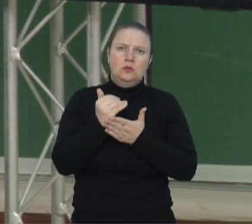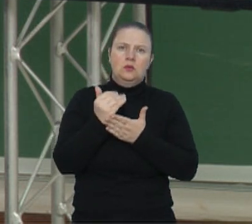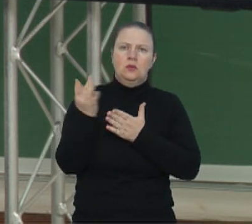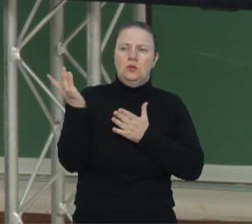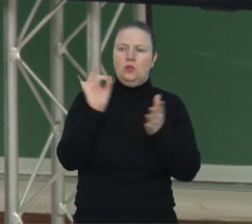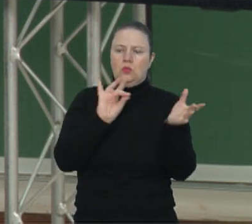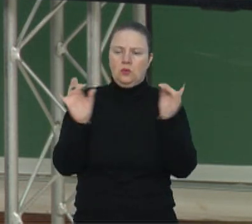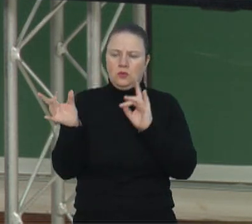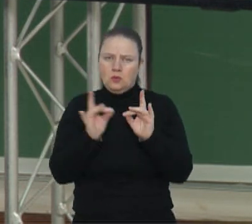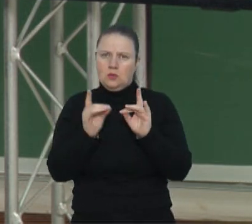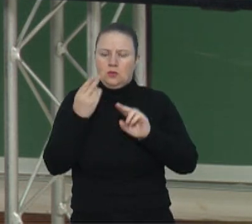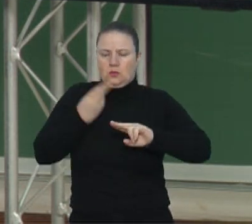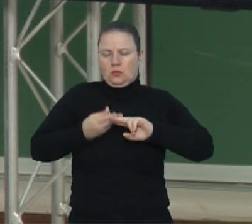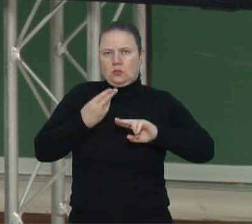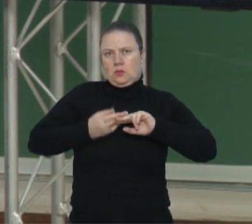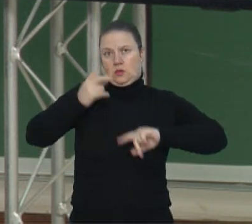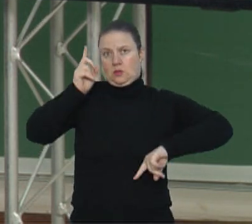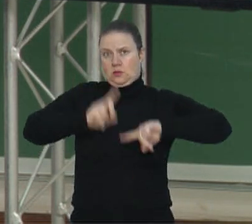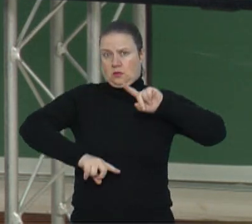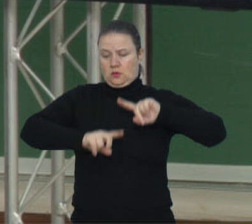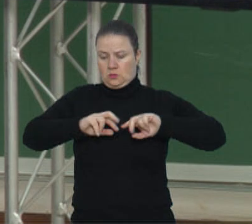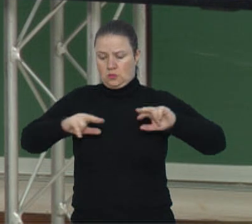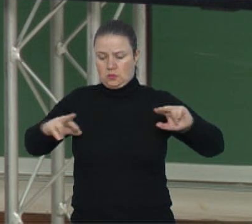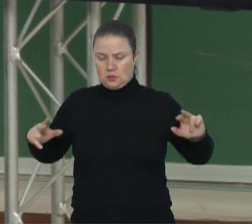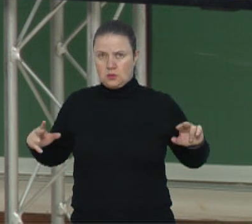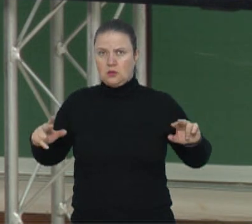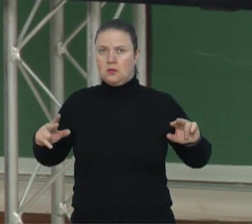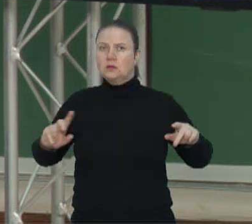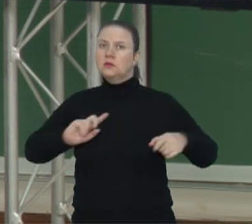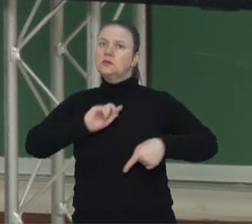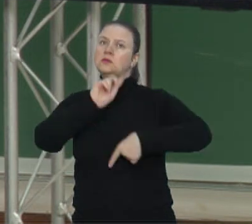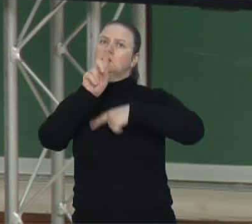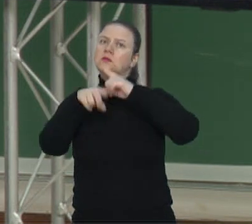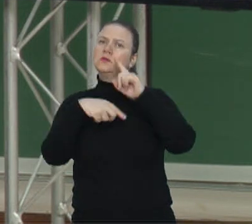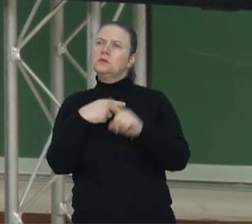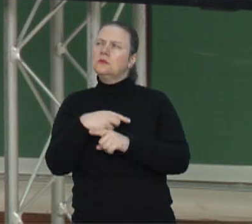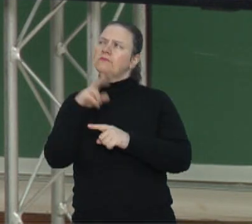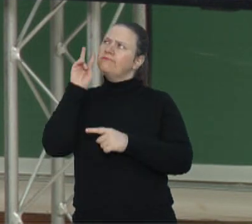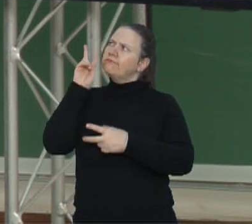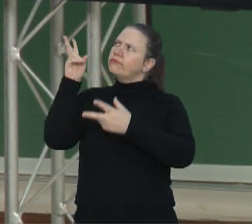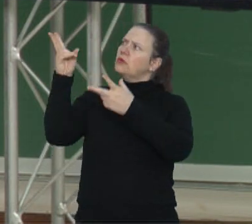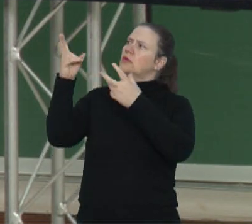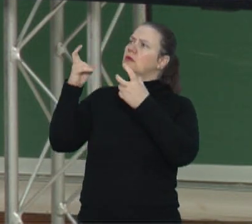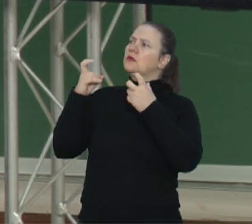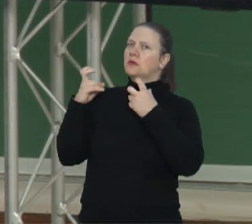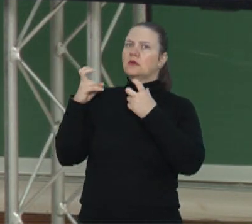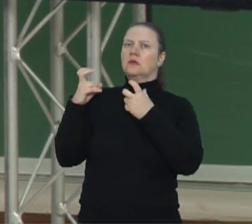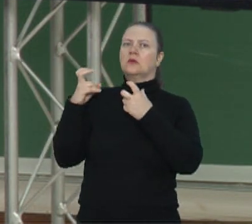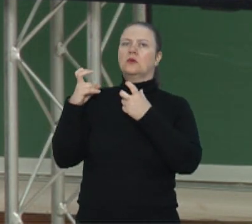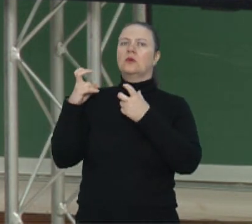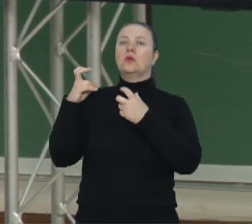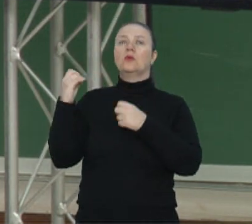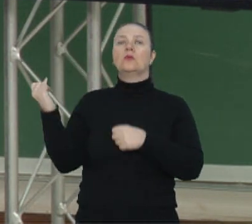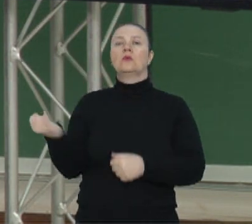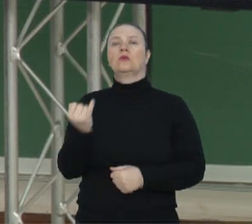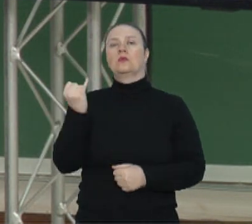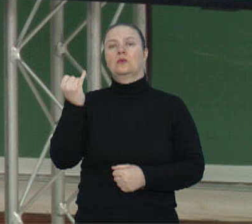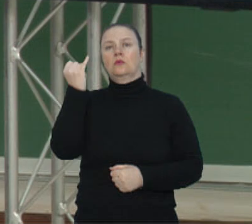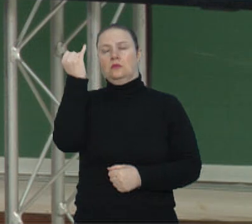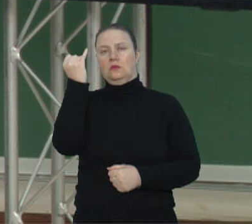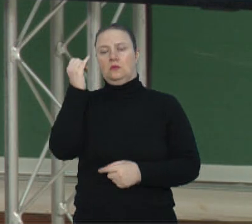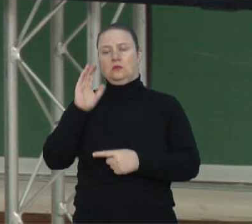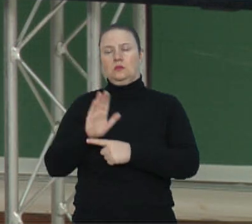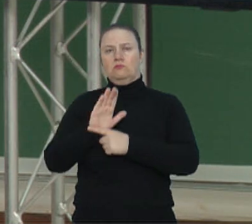unir materiais, alguém, tempos depois, vai entender como assemblagem e vai perceber o quão importante isso foi para as